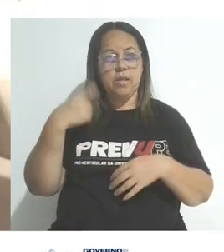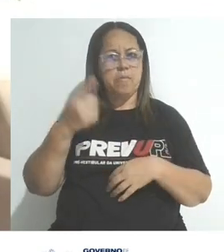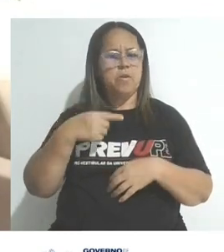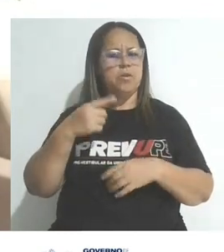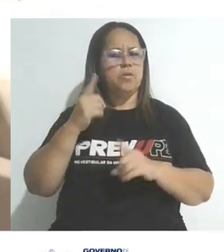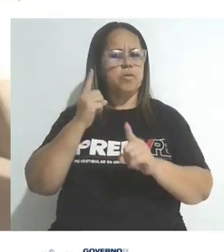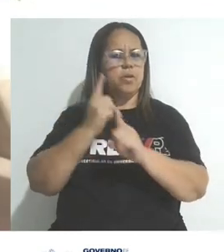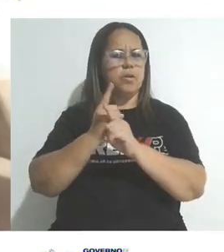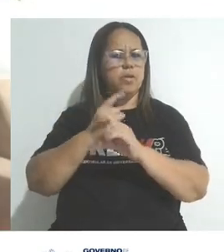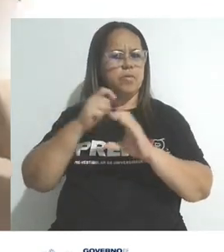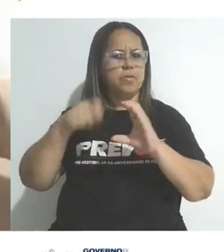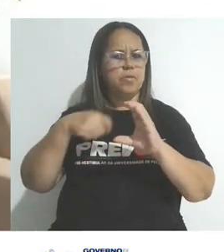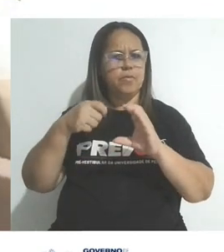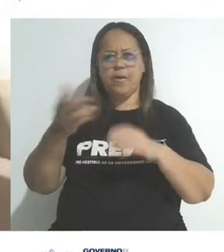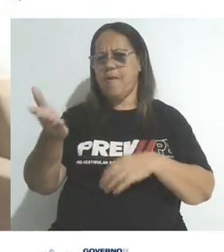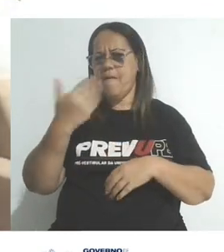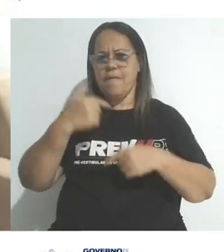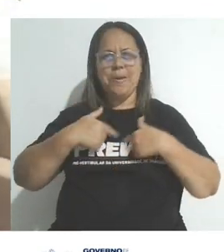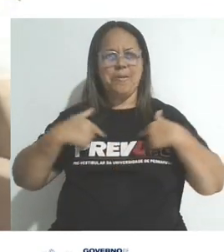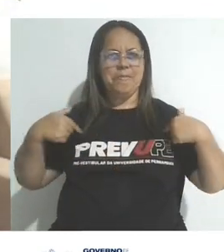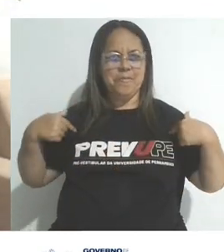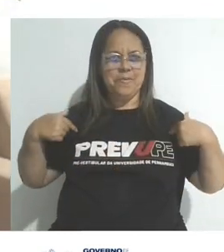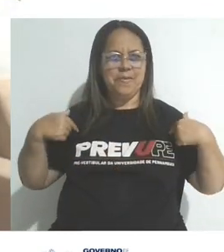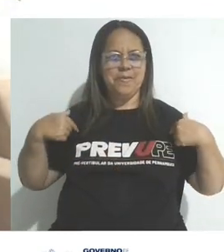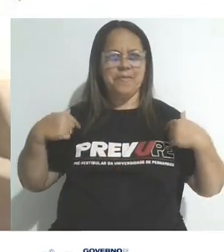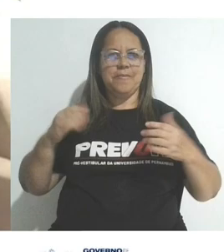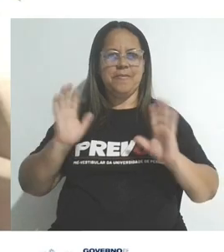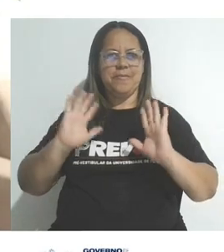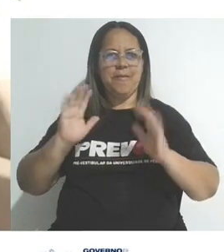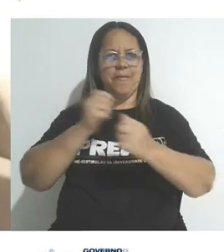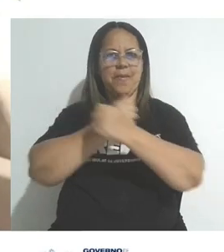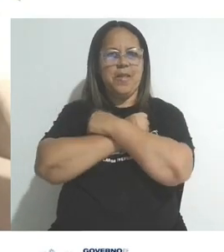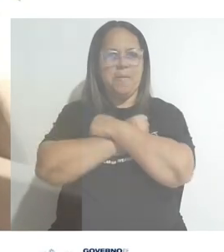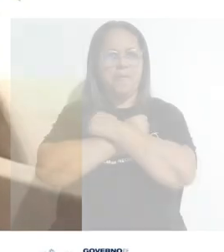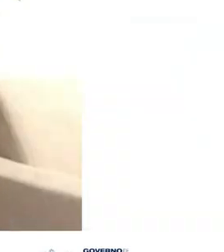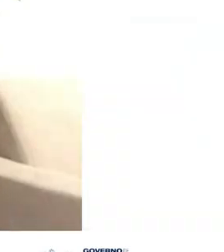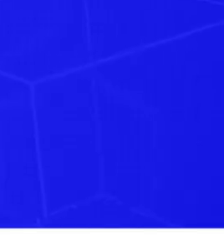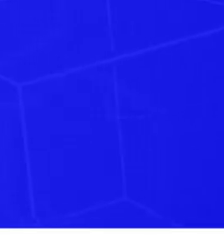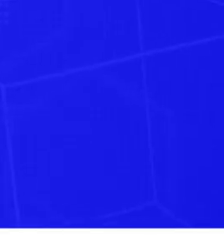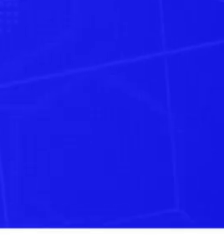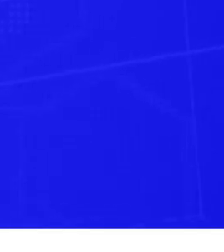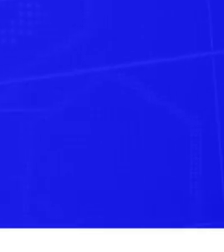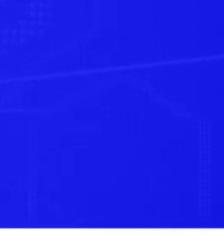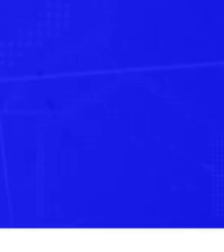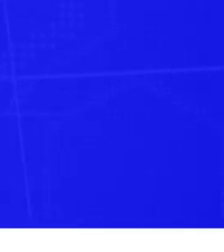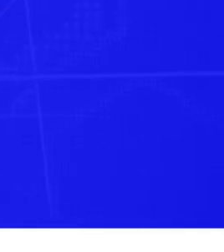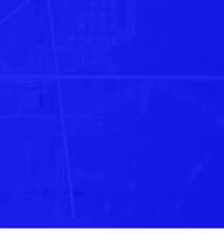nos próximos vídeos e vem conosco para EVUPAR. Até lá, forte abraço e bons estudos!